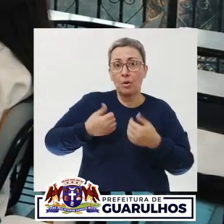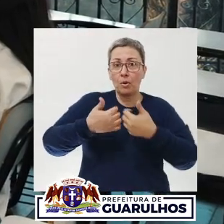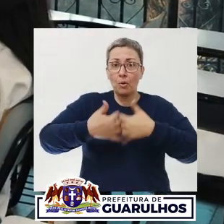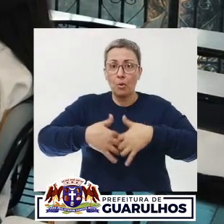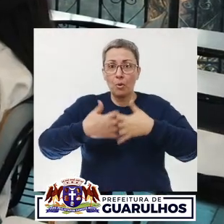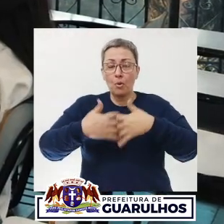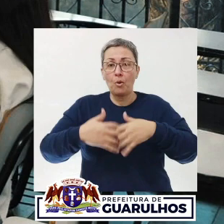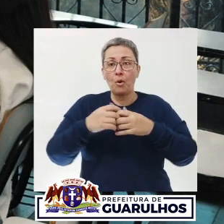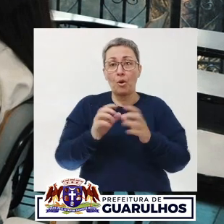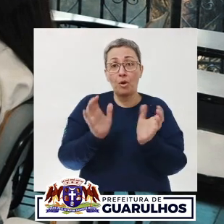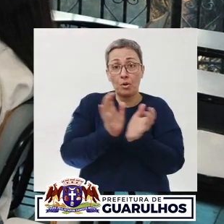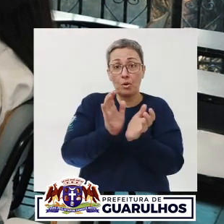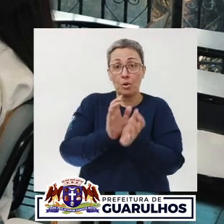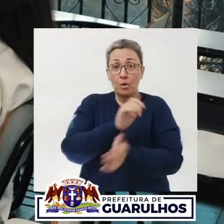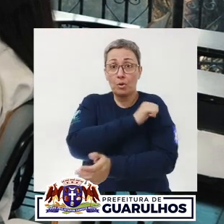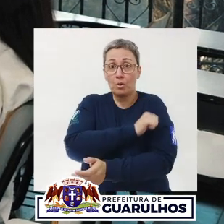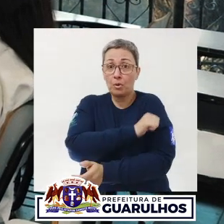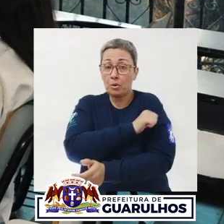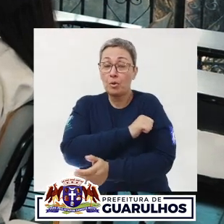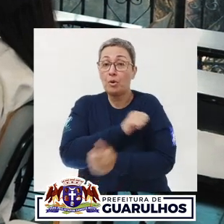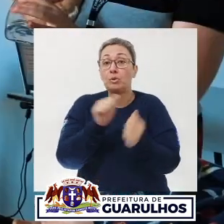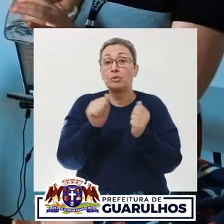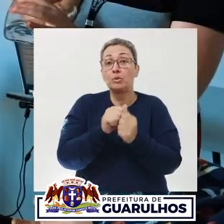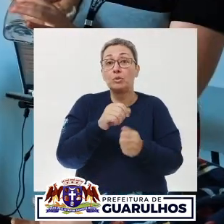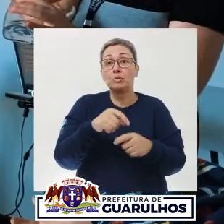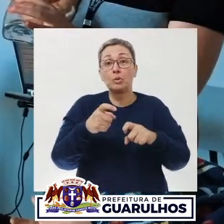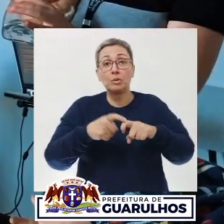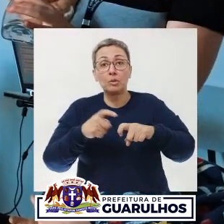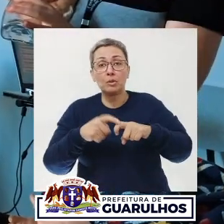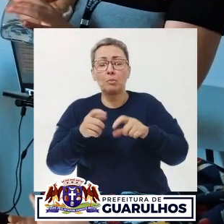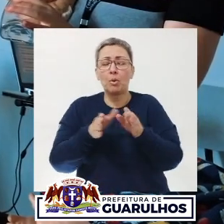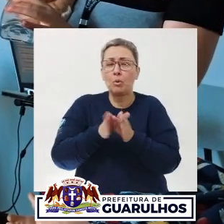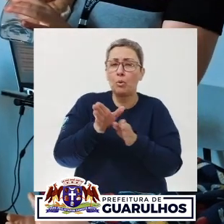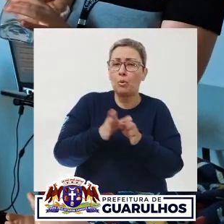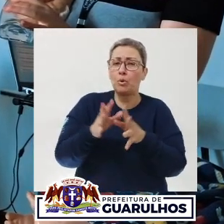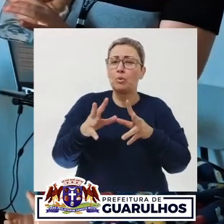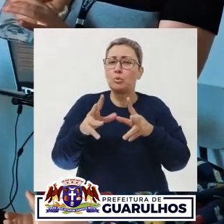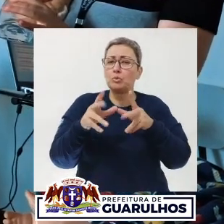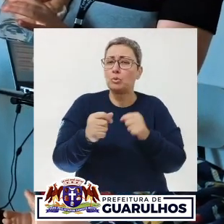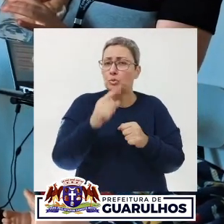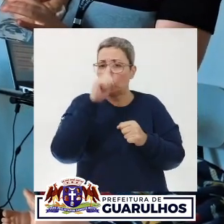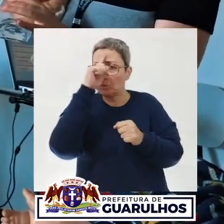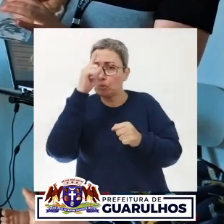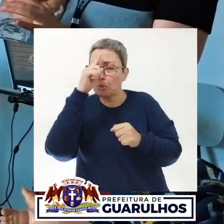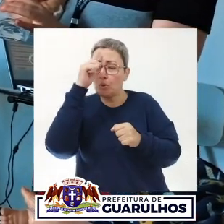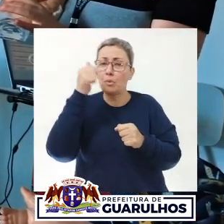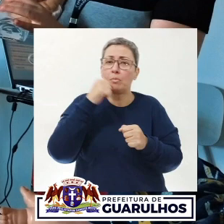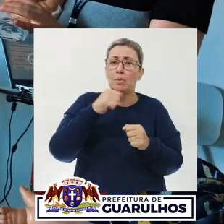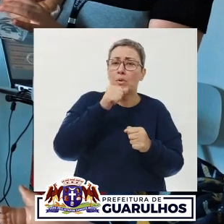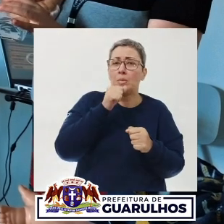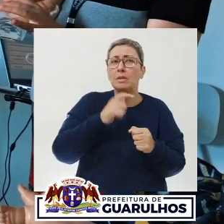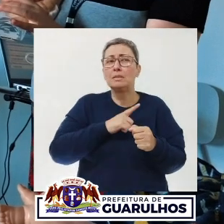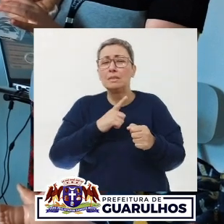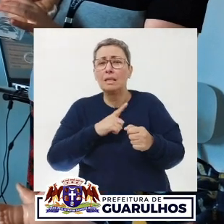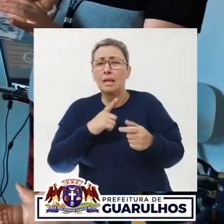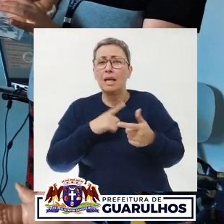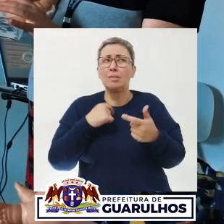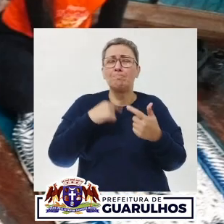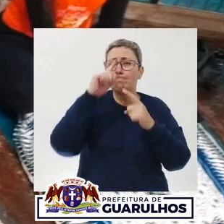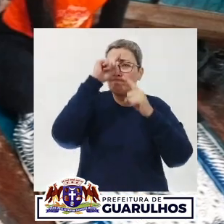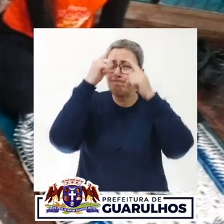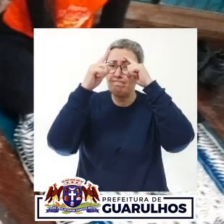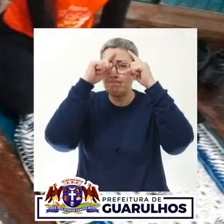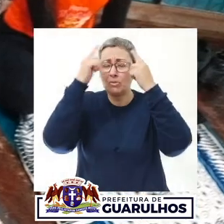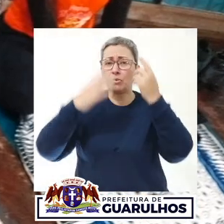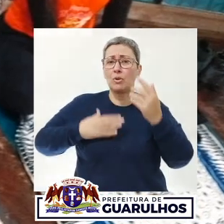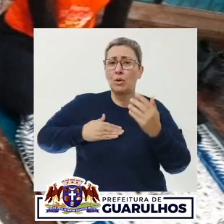pela equipe de enfermagem e pela médica, onde elas orientam todas as dúvidas que as mães têm sobre aleitamento